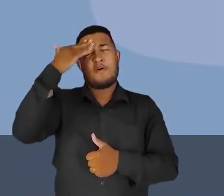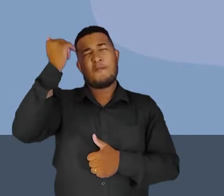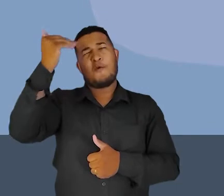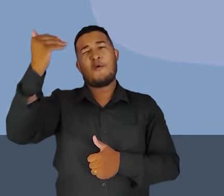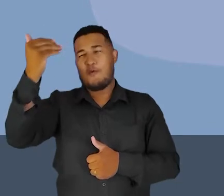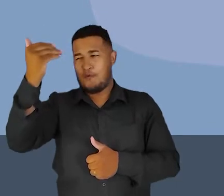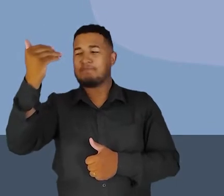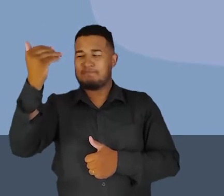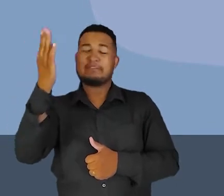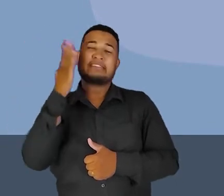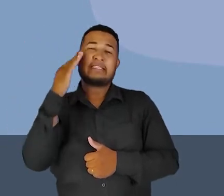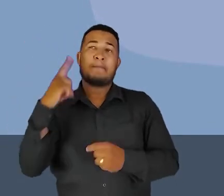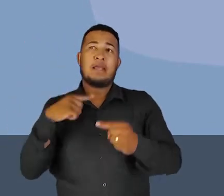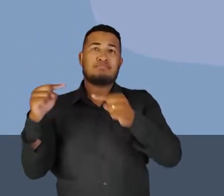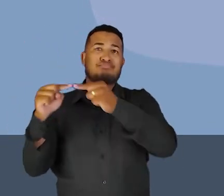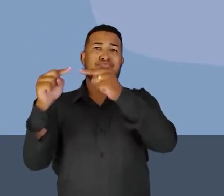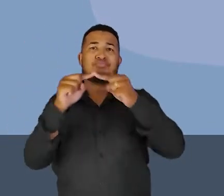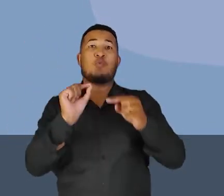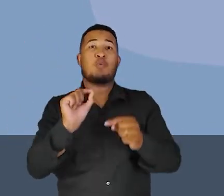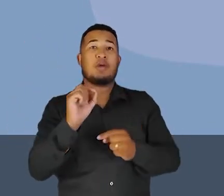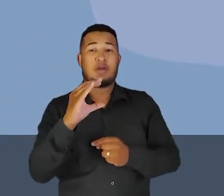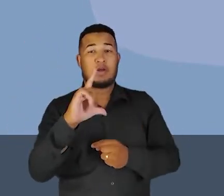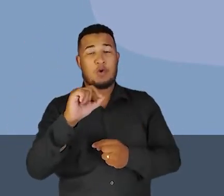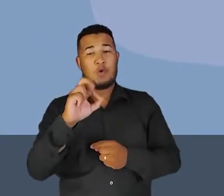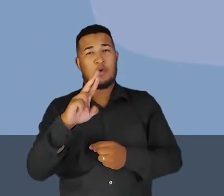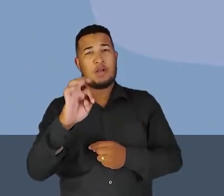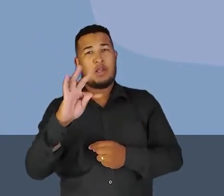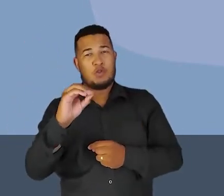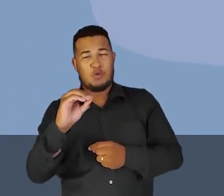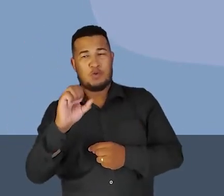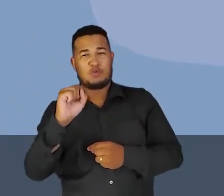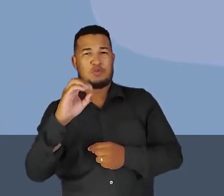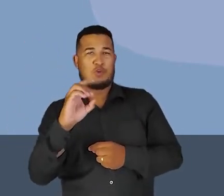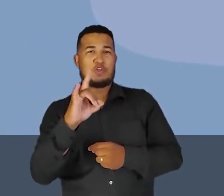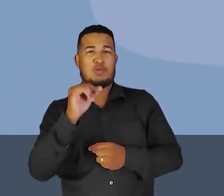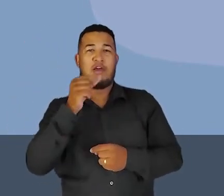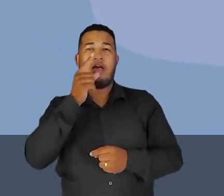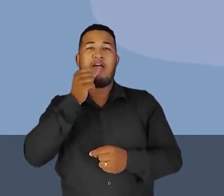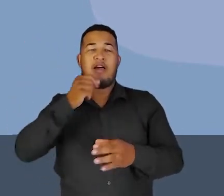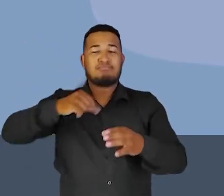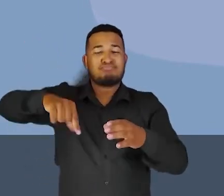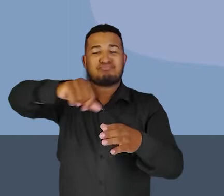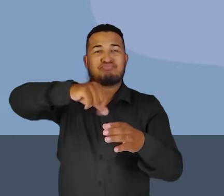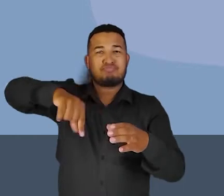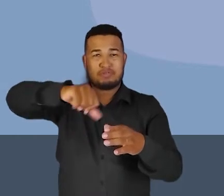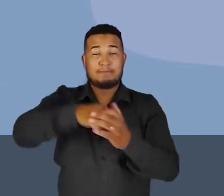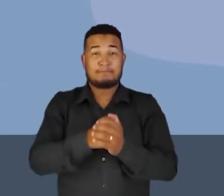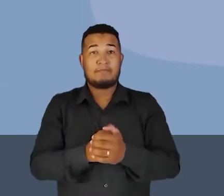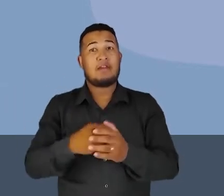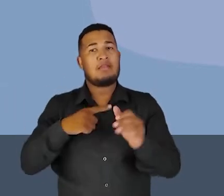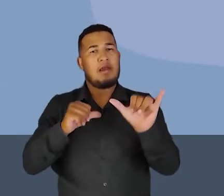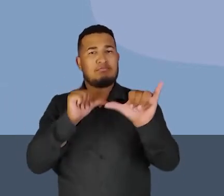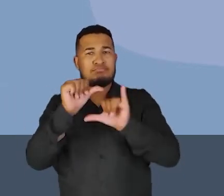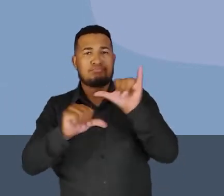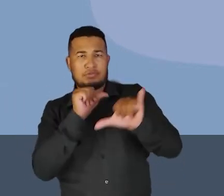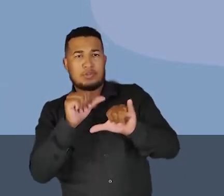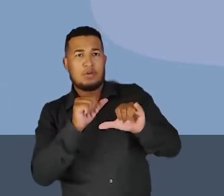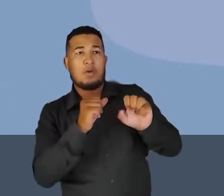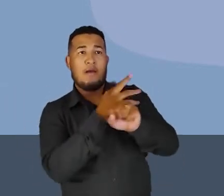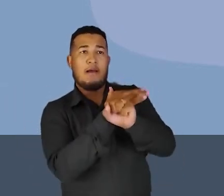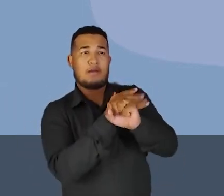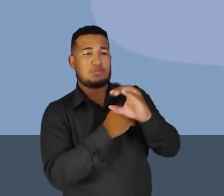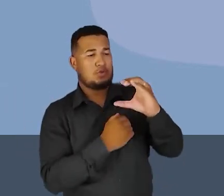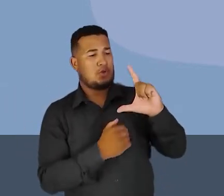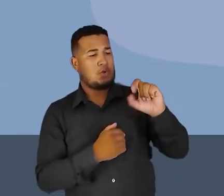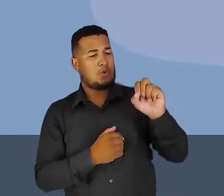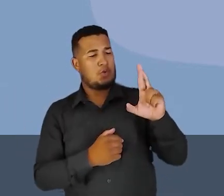dá origem à série dos sais, que é o cloreto de sódio. Então, para obter o cloreto de sódio, eu vou reagir ácido clorídrico com